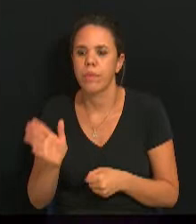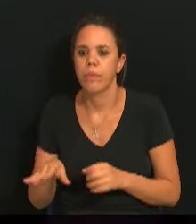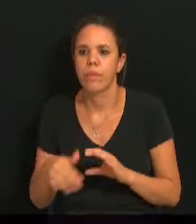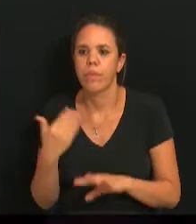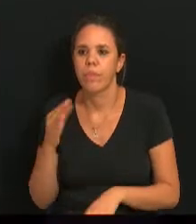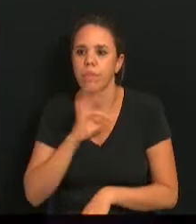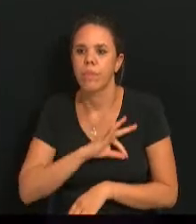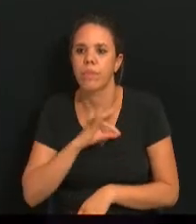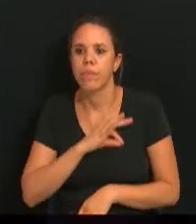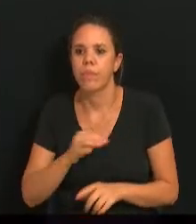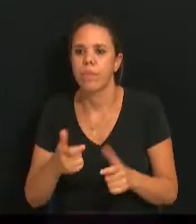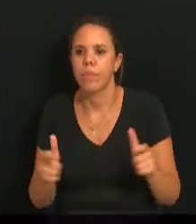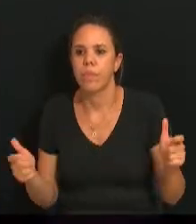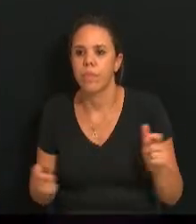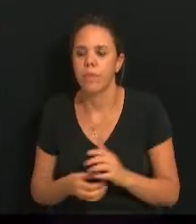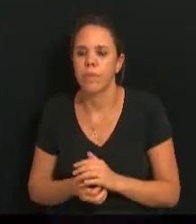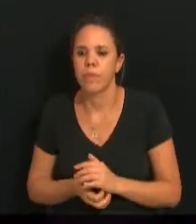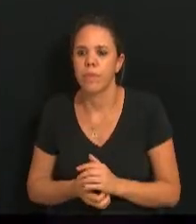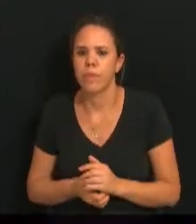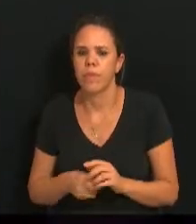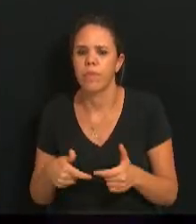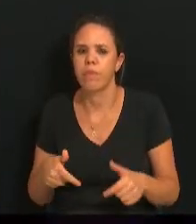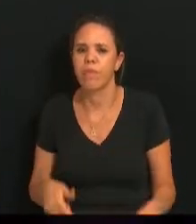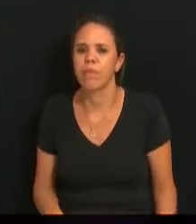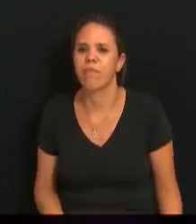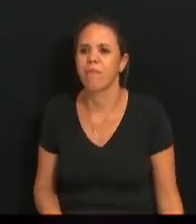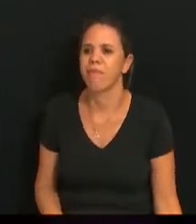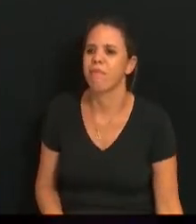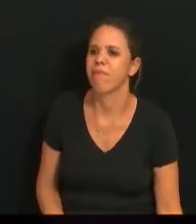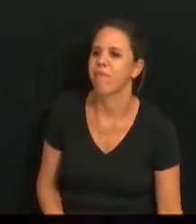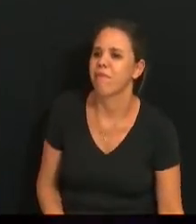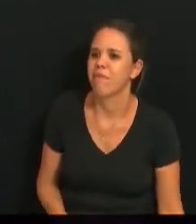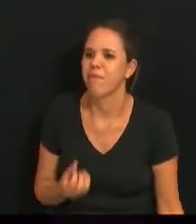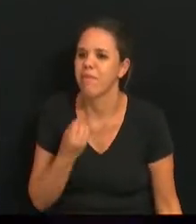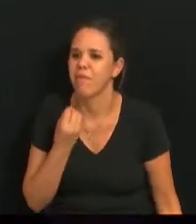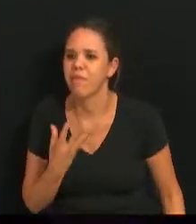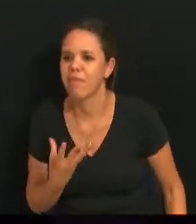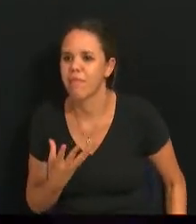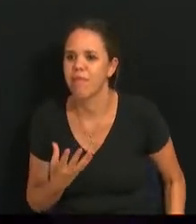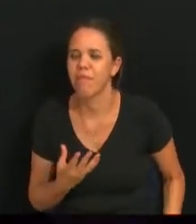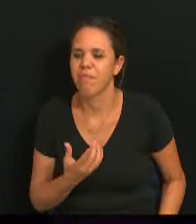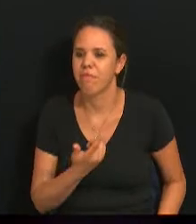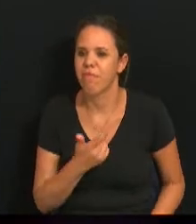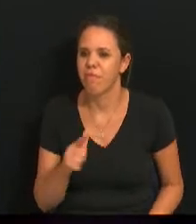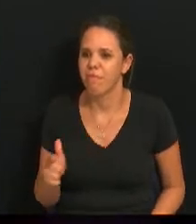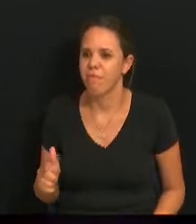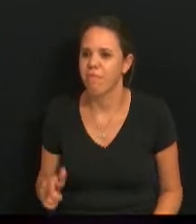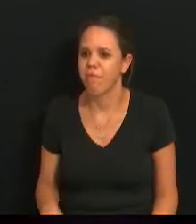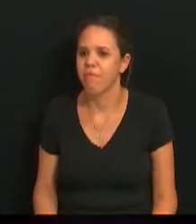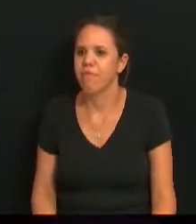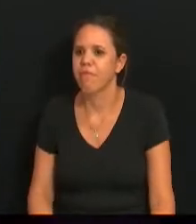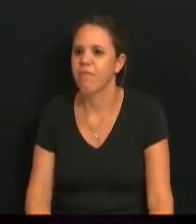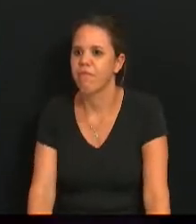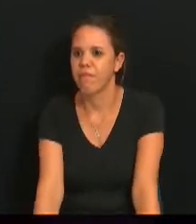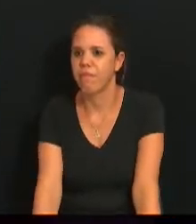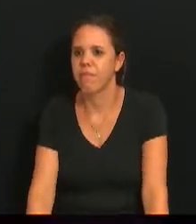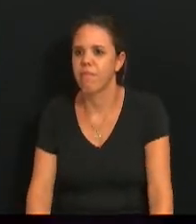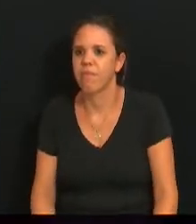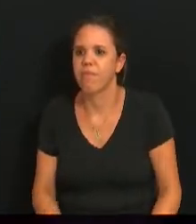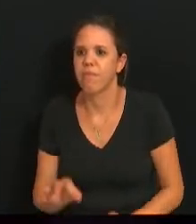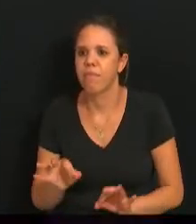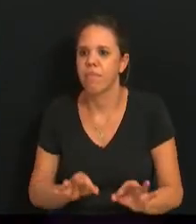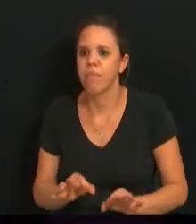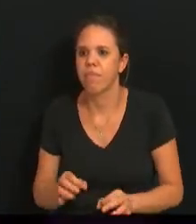salários muito altos e tinham condições de trabalho já boas, e não tinham, inclusive, uma produtividade